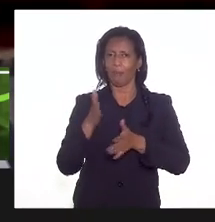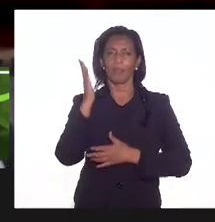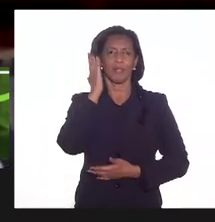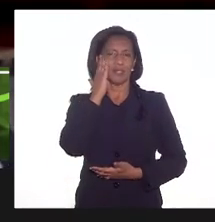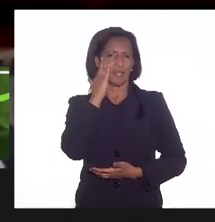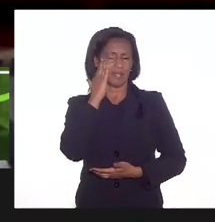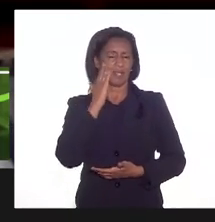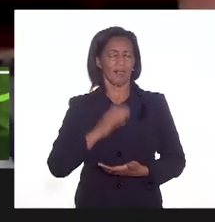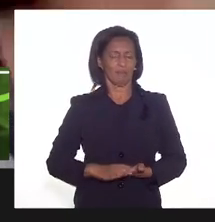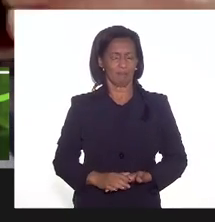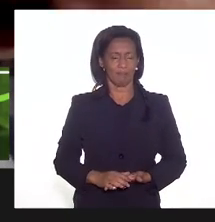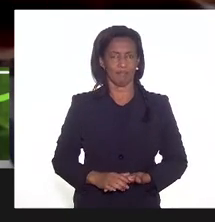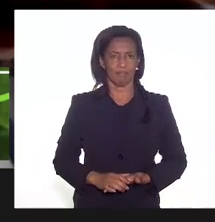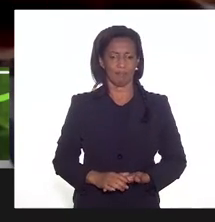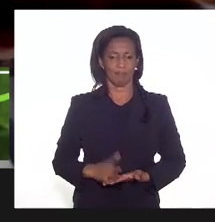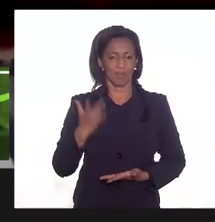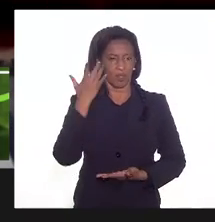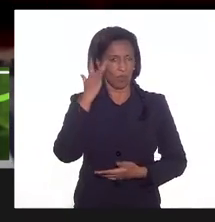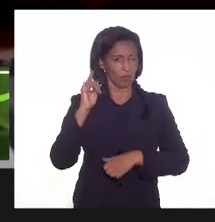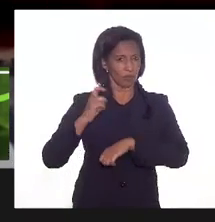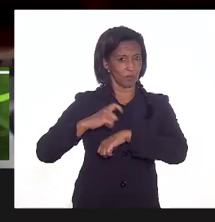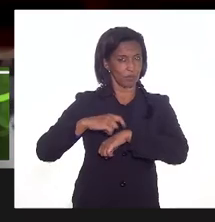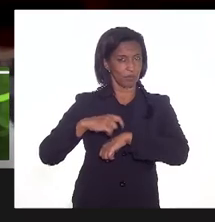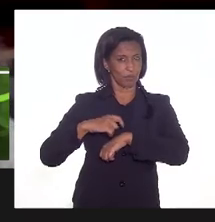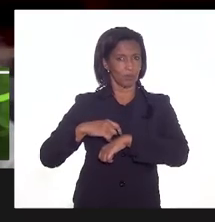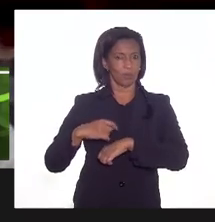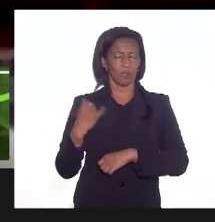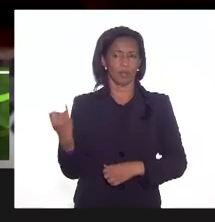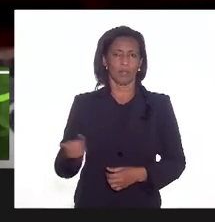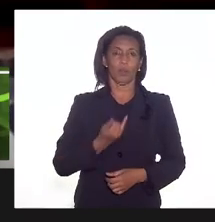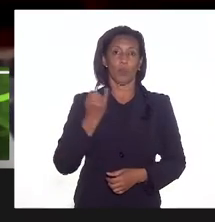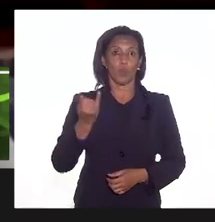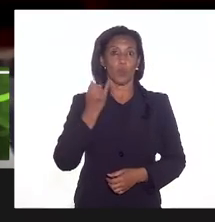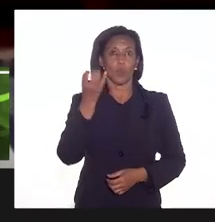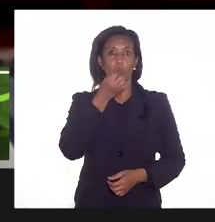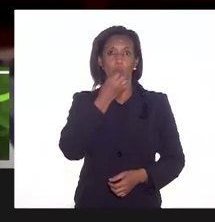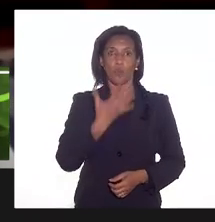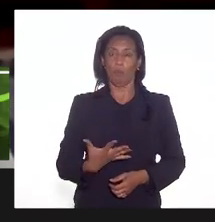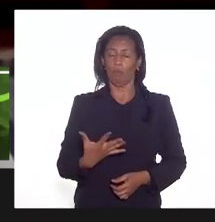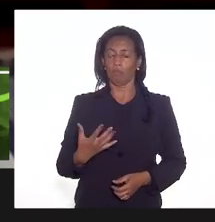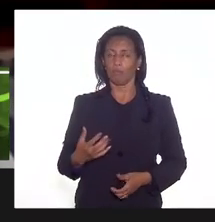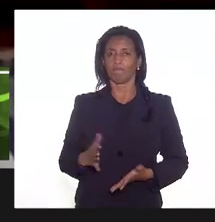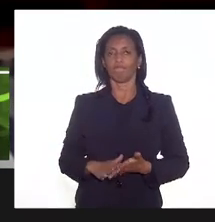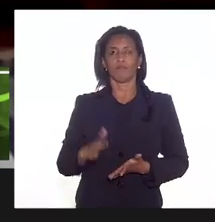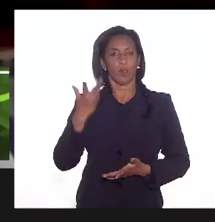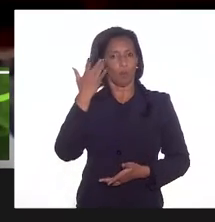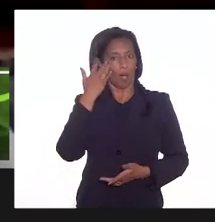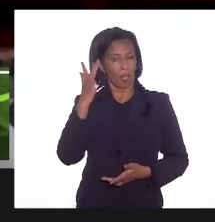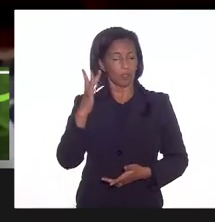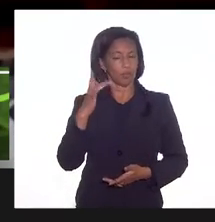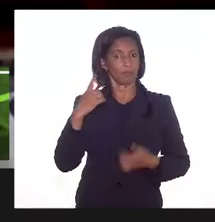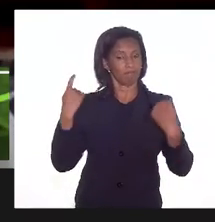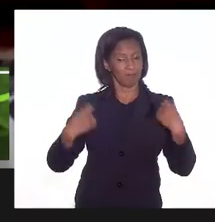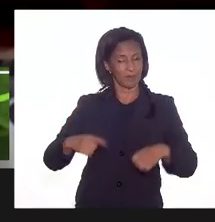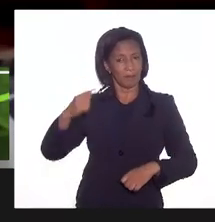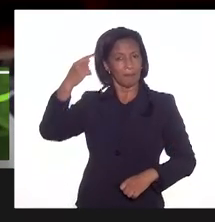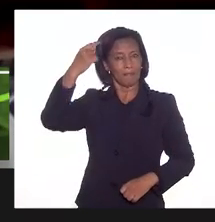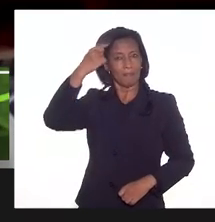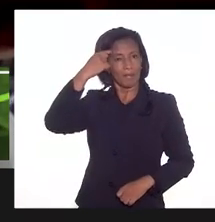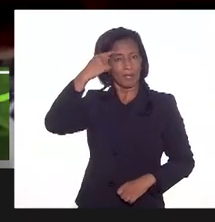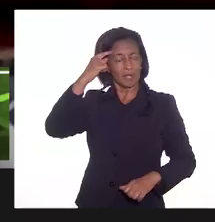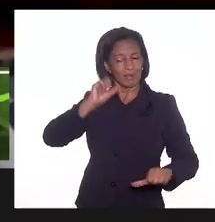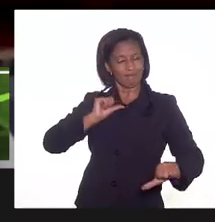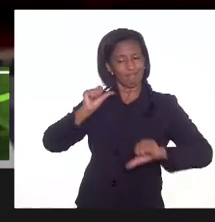recursos são escassos eu acho que esse momento aqui está sendo muito rico eu acho que é fundamental a gente pensar em tornar